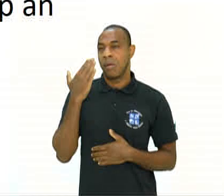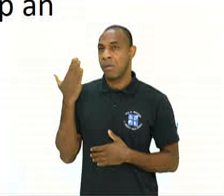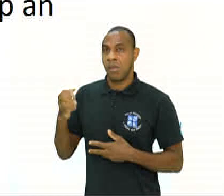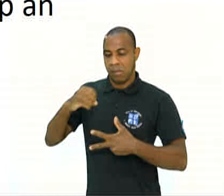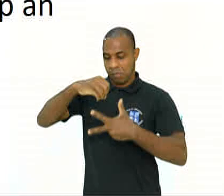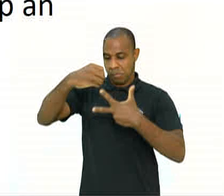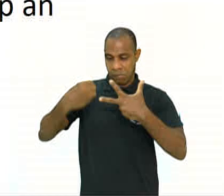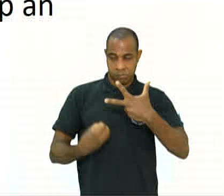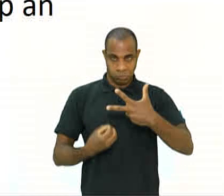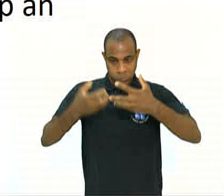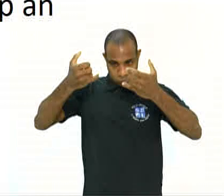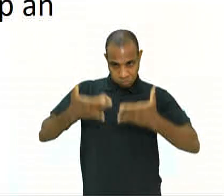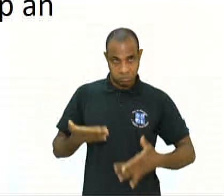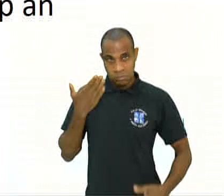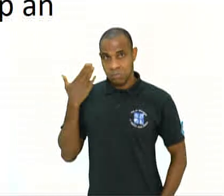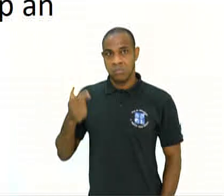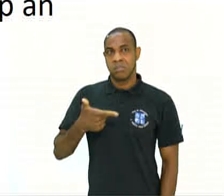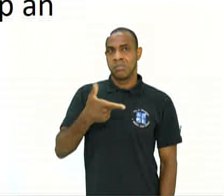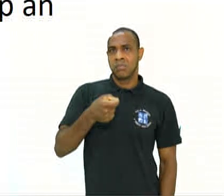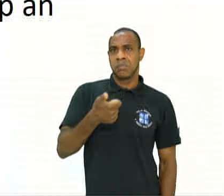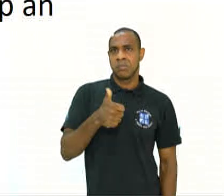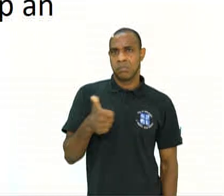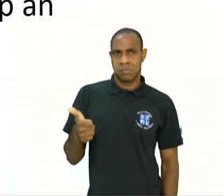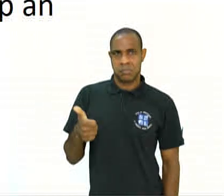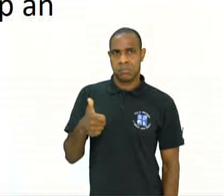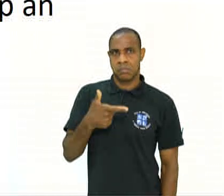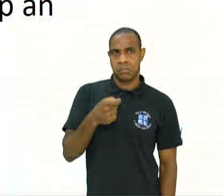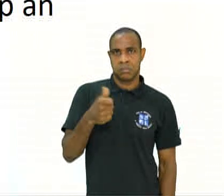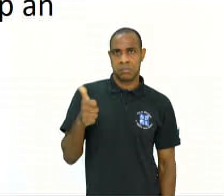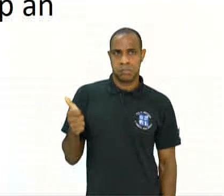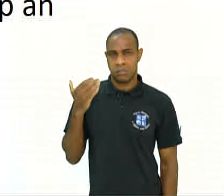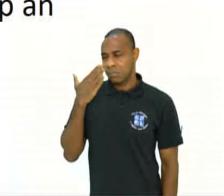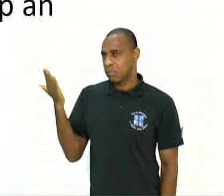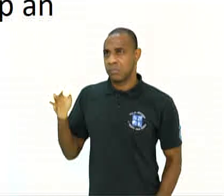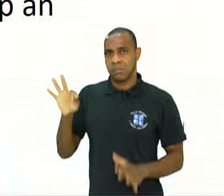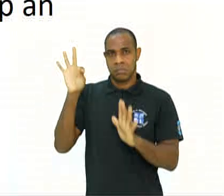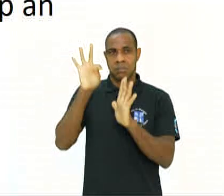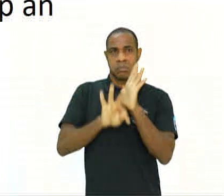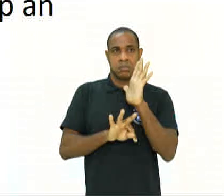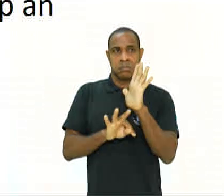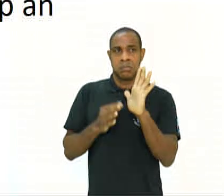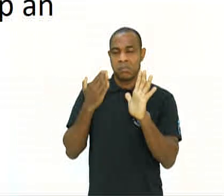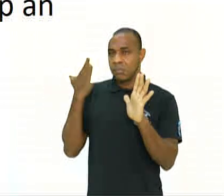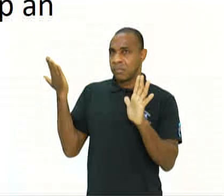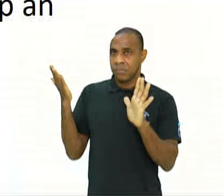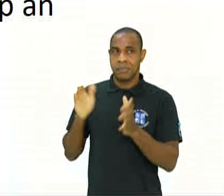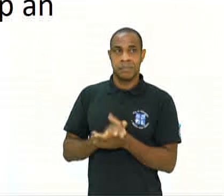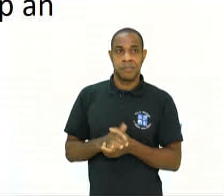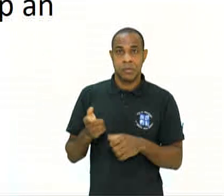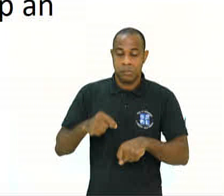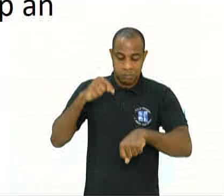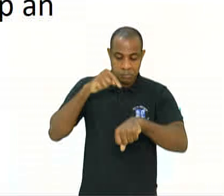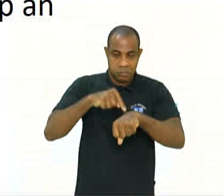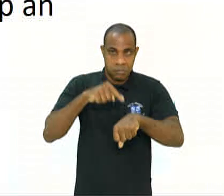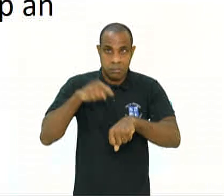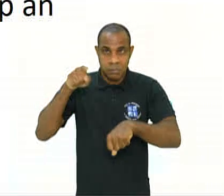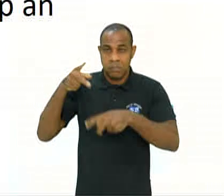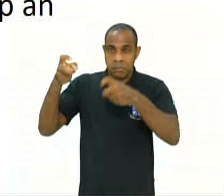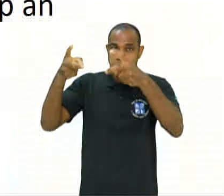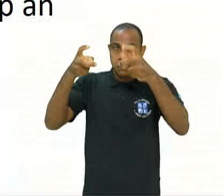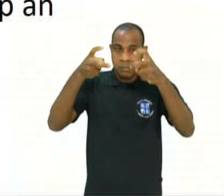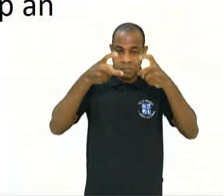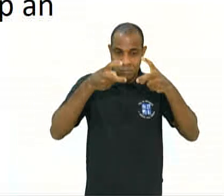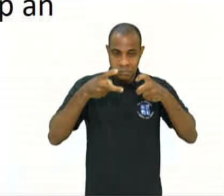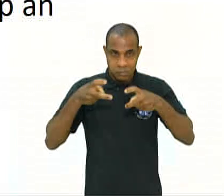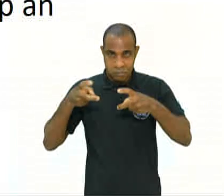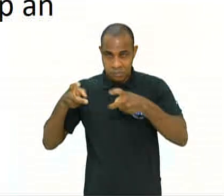uma questão do Enem de 2011, tá? Aqui está o texto e é aquele esquema. Então, eu vou dar um tempo para que vocês façam a leitura sem